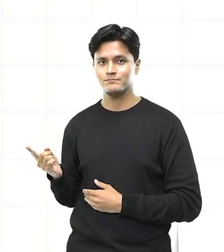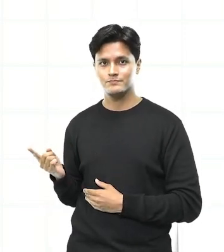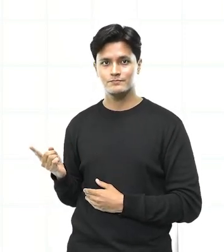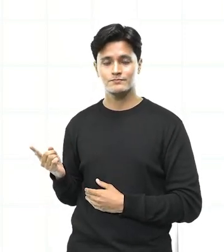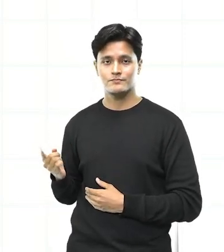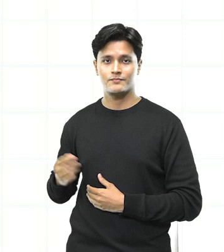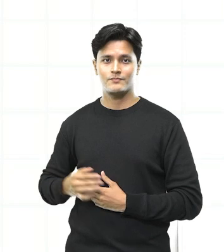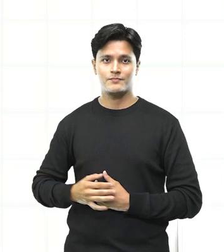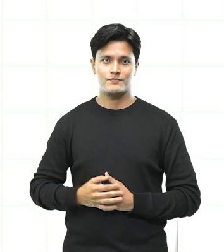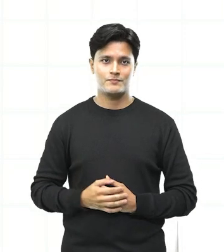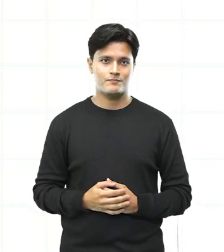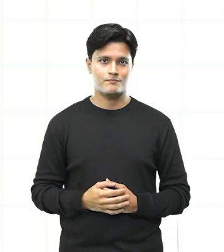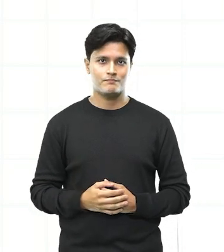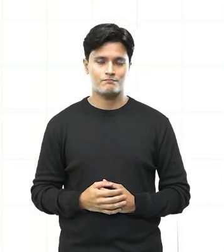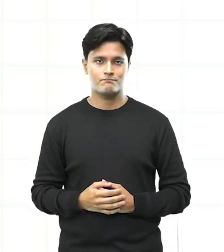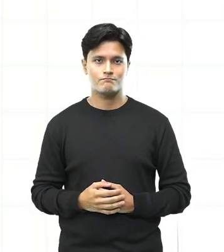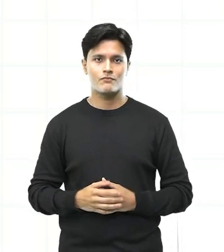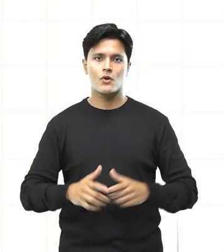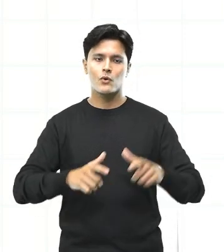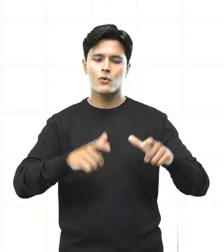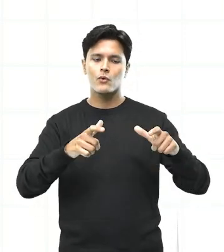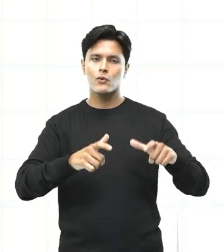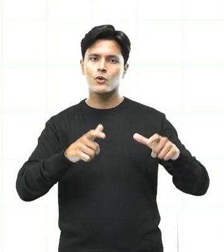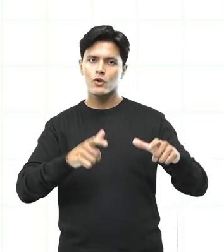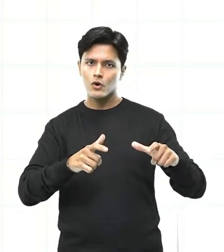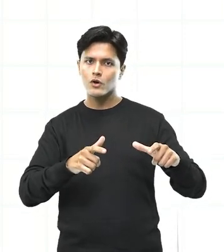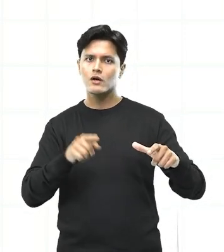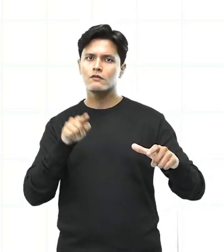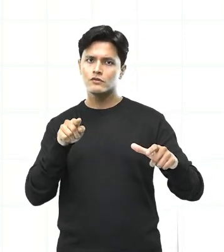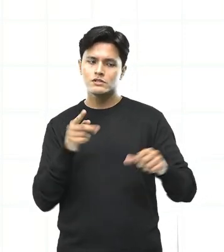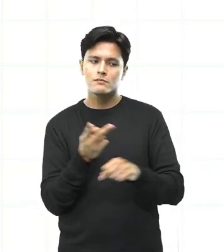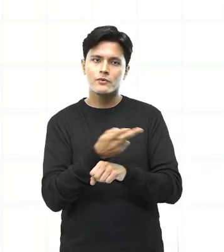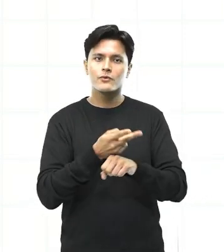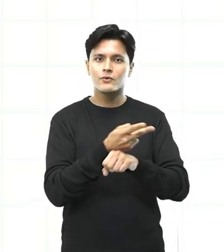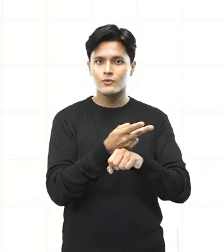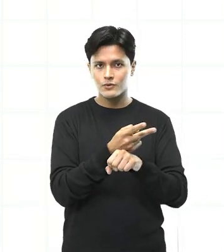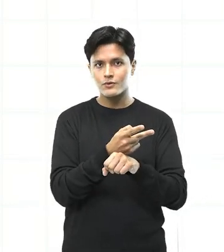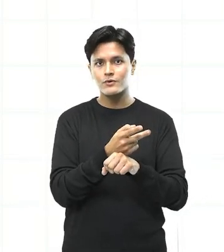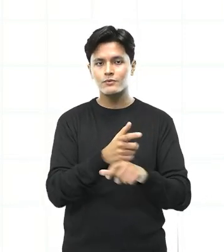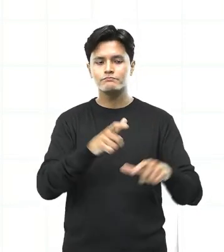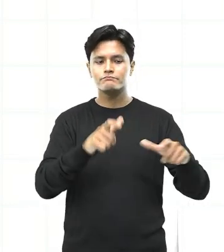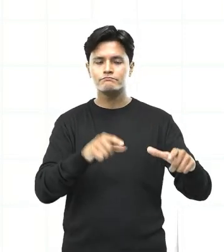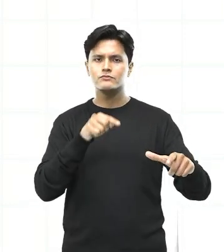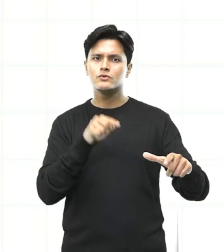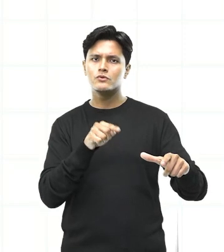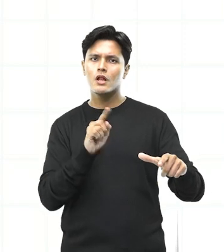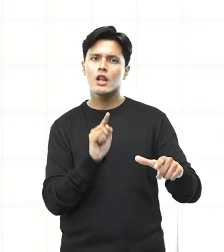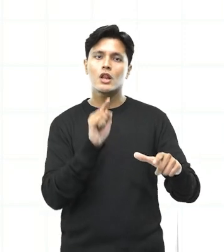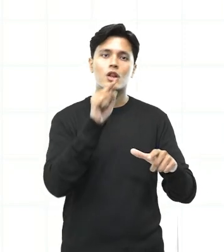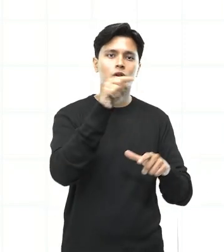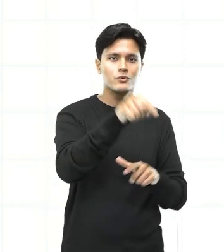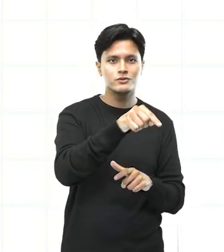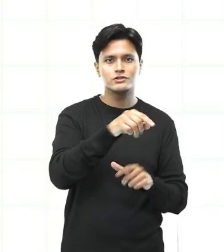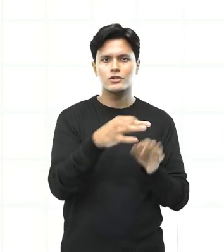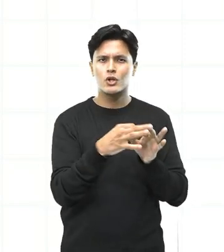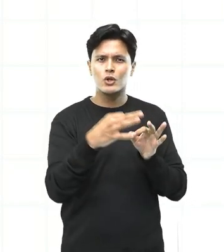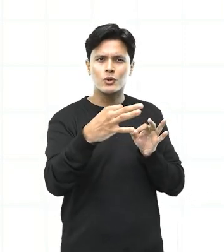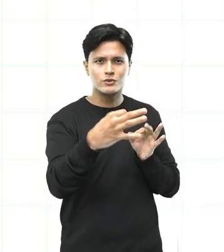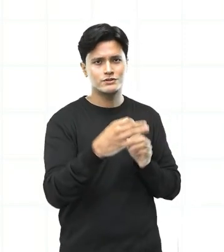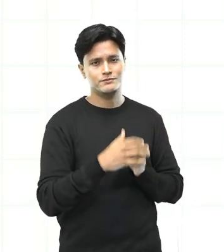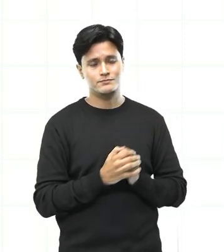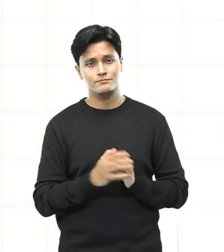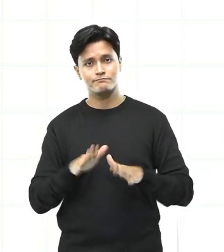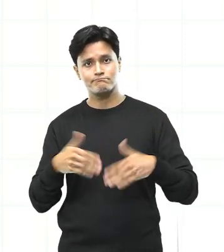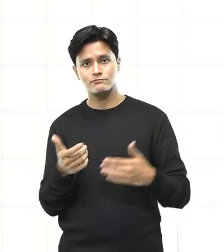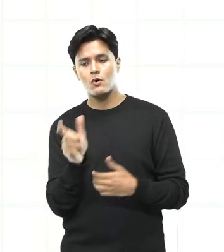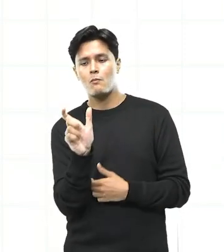seguinte: o endereço o qual você procurou fica longe. Tá? Então, onde está o verbo